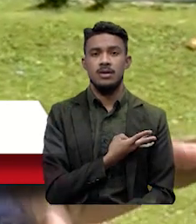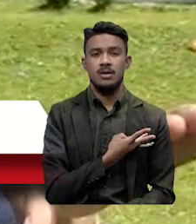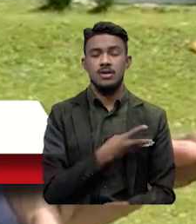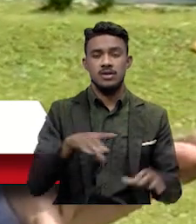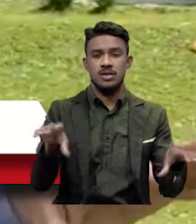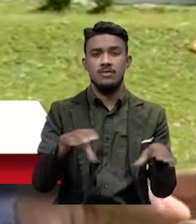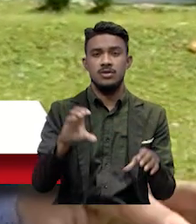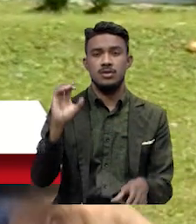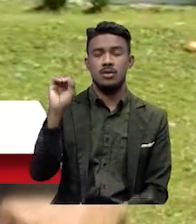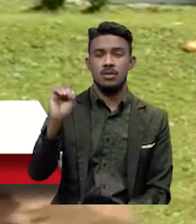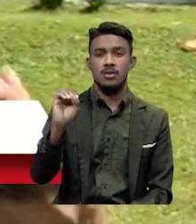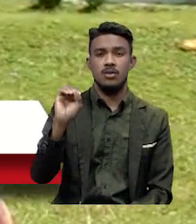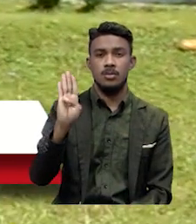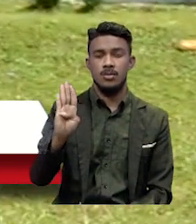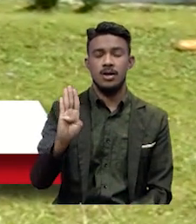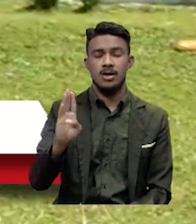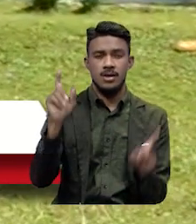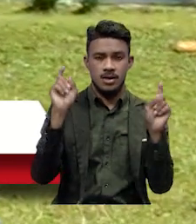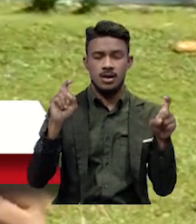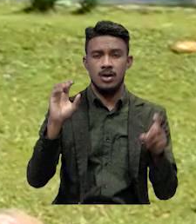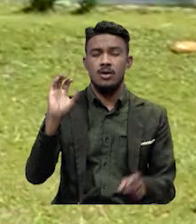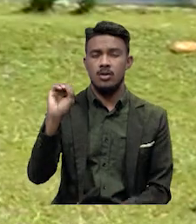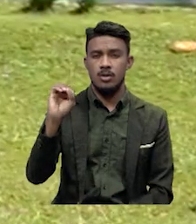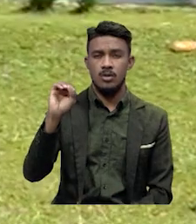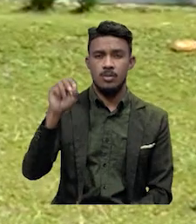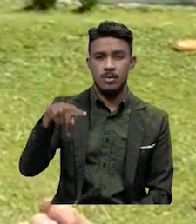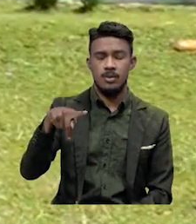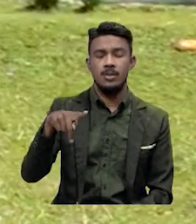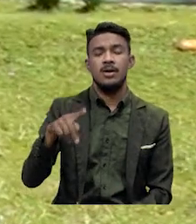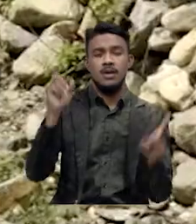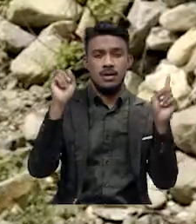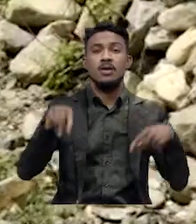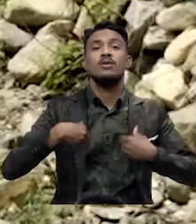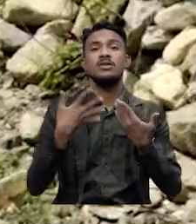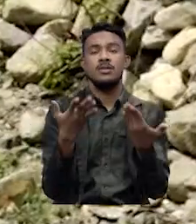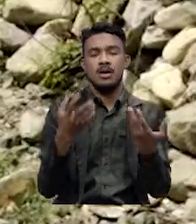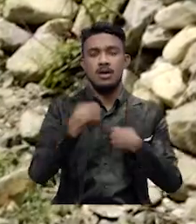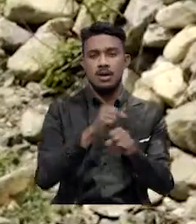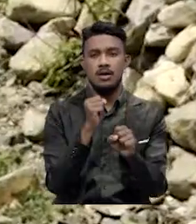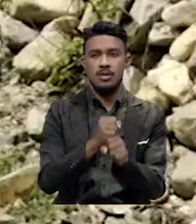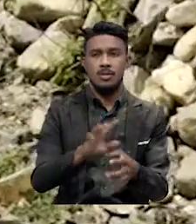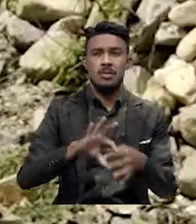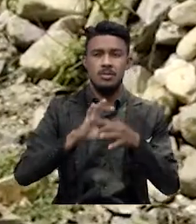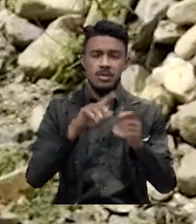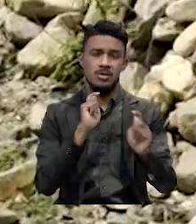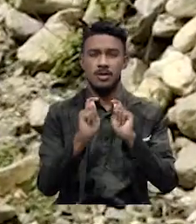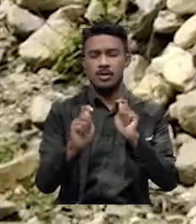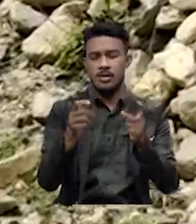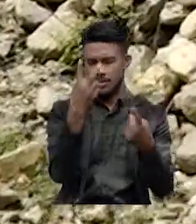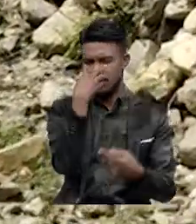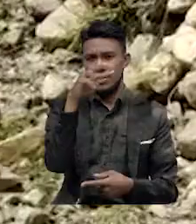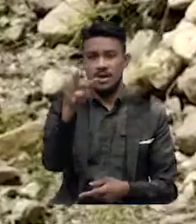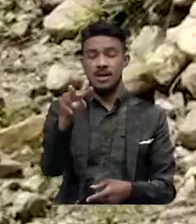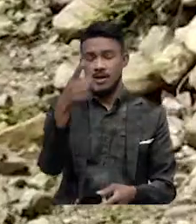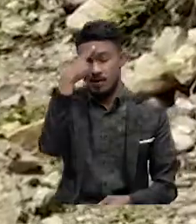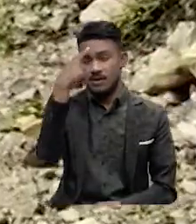serviço obra ida ne, ne tem que ser obras públic. Agora obras públic tem que unsa maka halo equipa ka teknik ruma atu beli tumba hare.